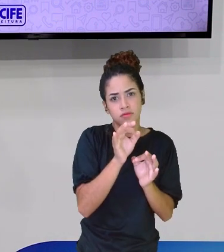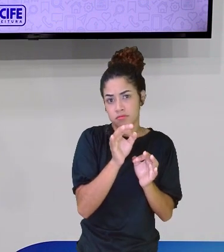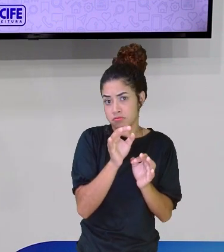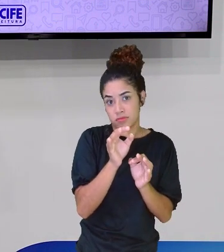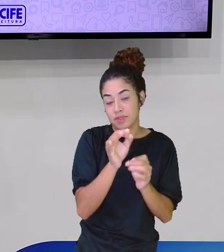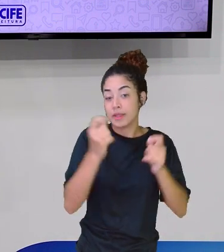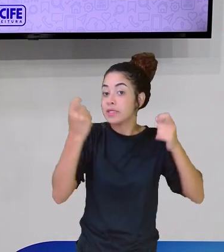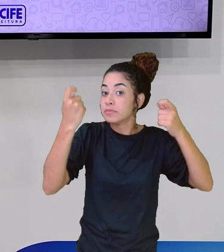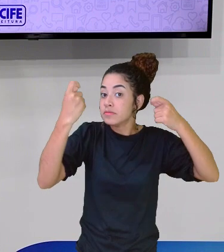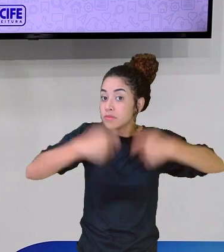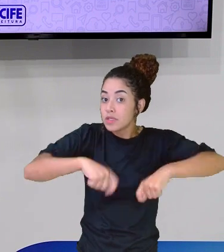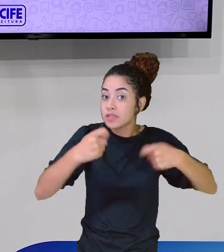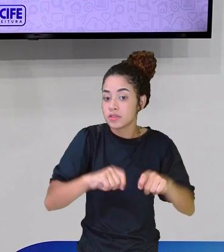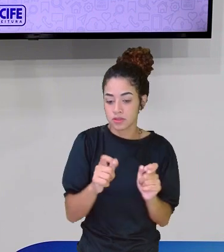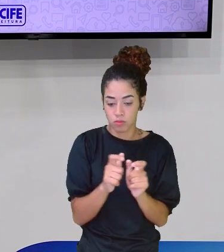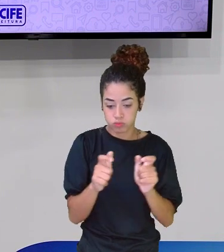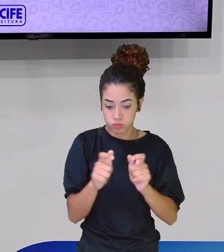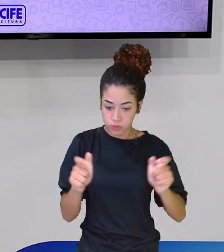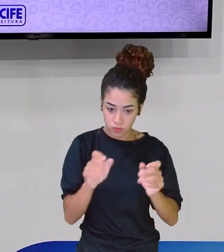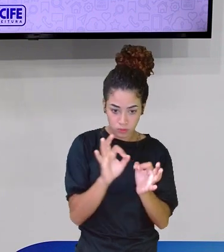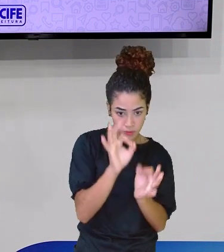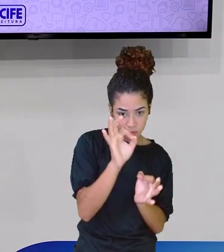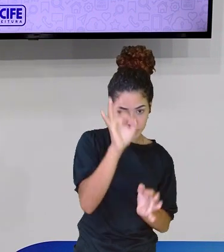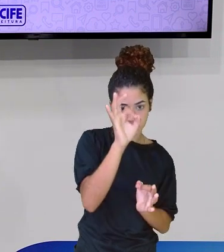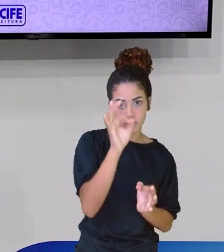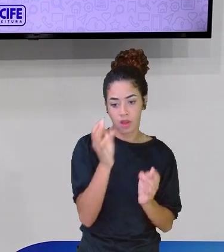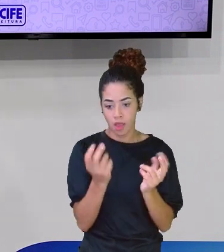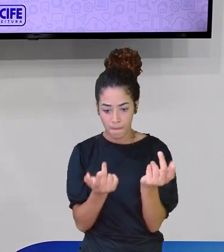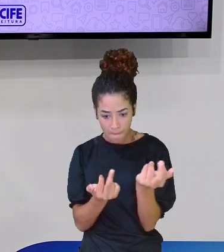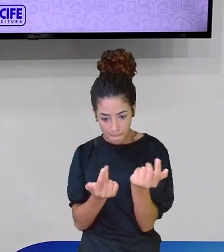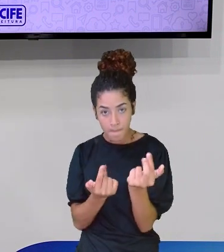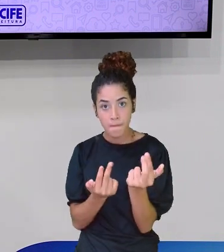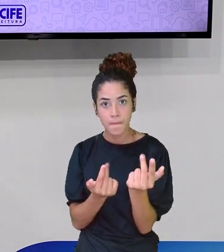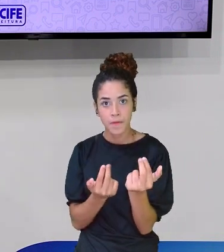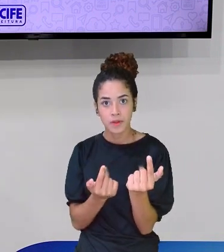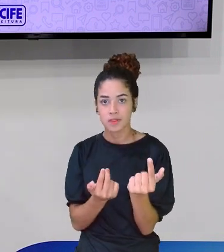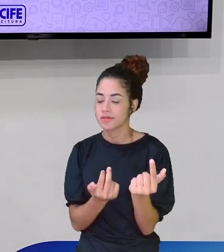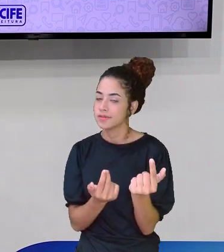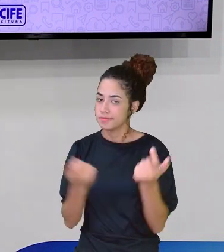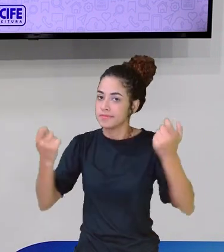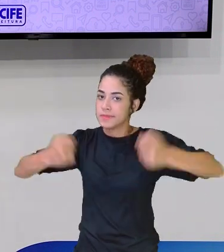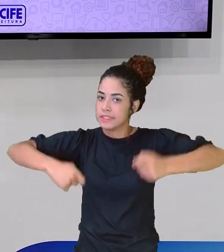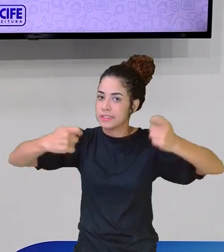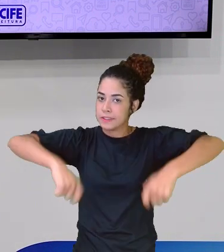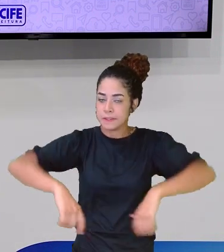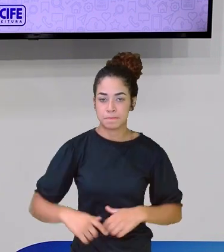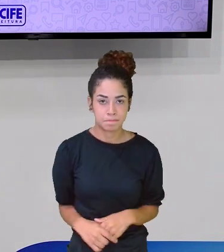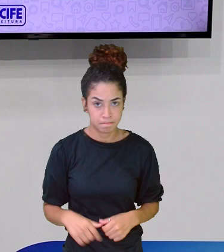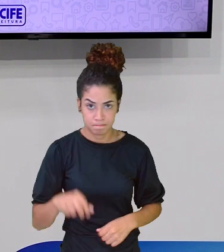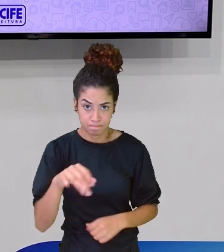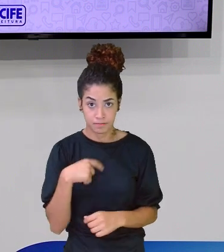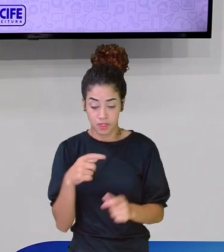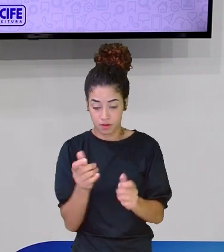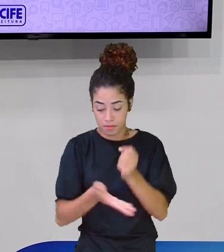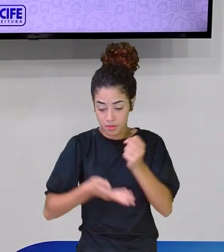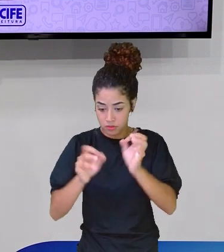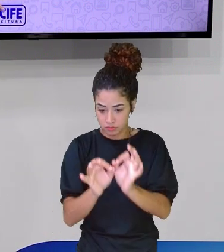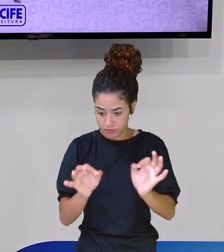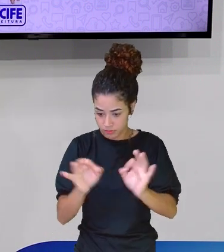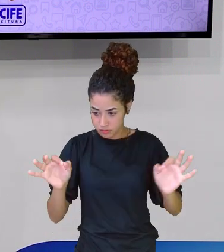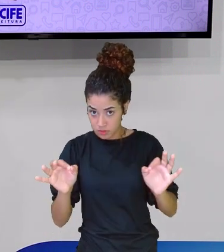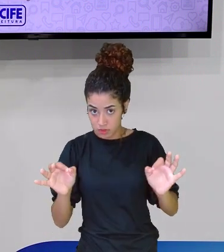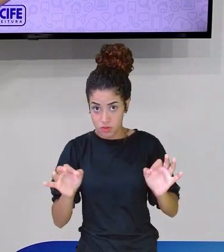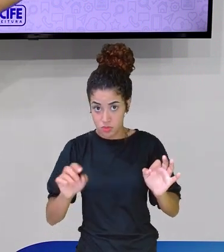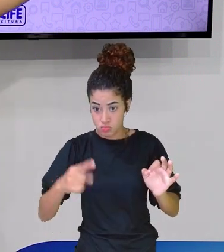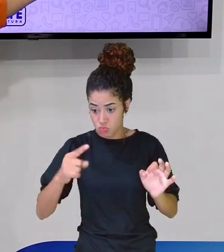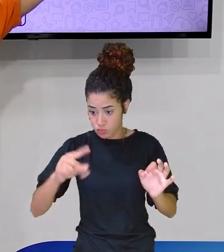Eu preciso fazer esse aumento de forma proporcional. Se eu aumento a minha base em 2